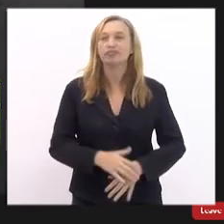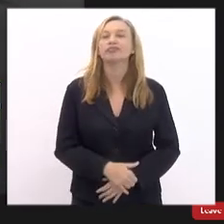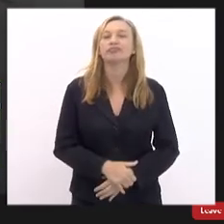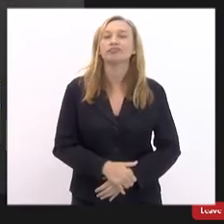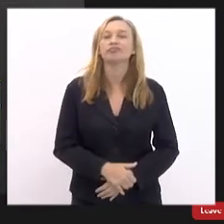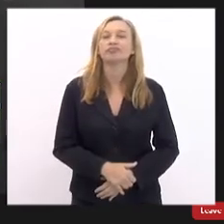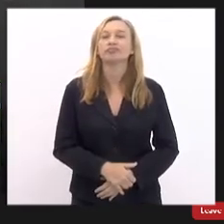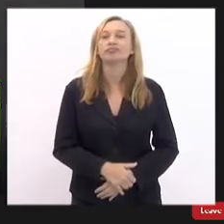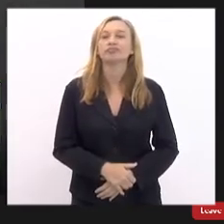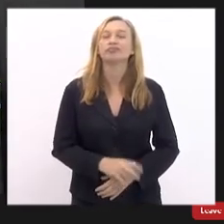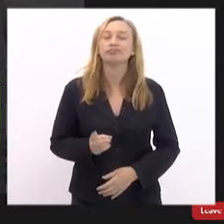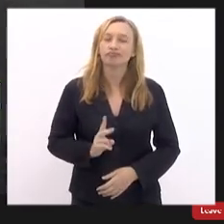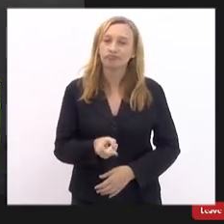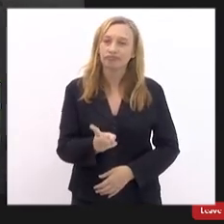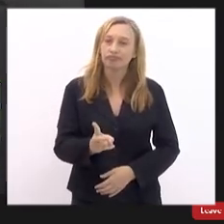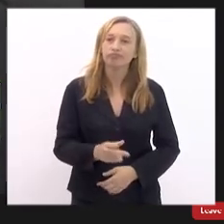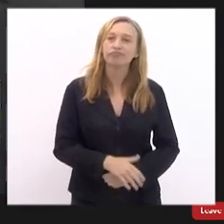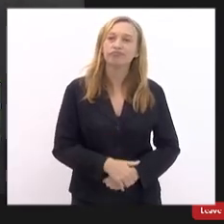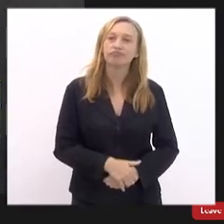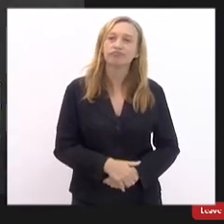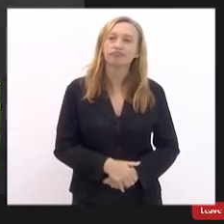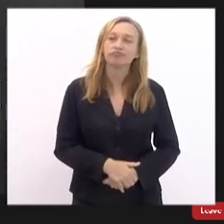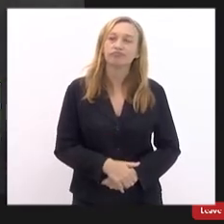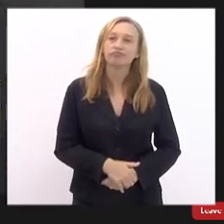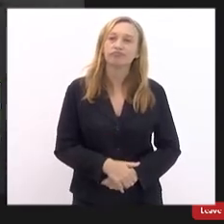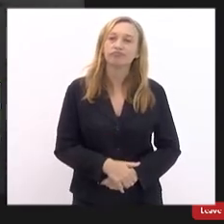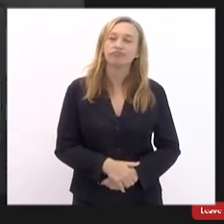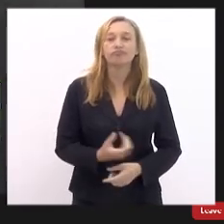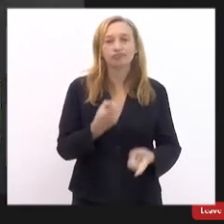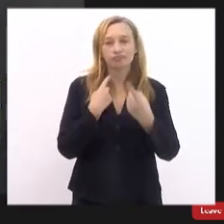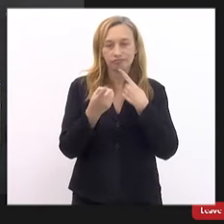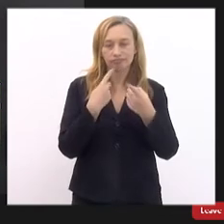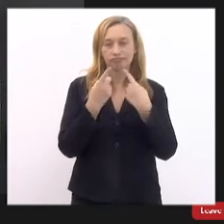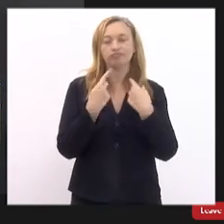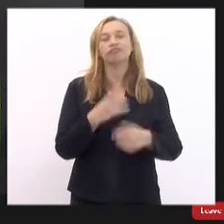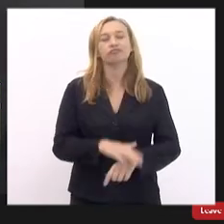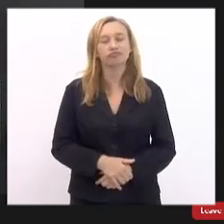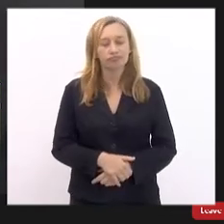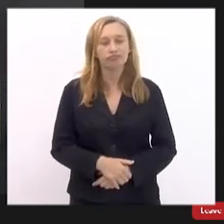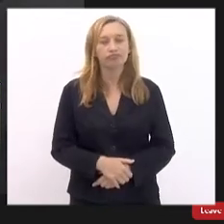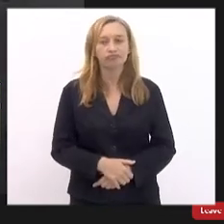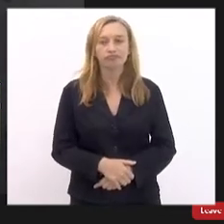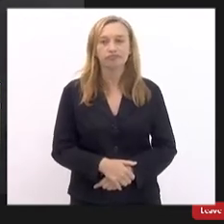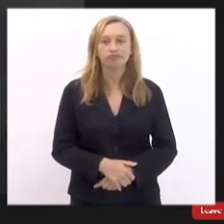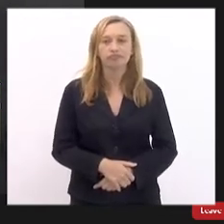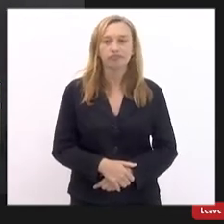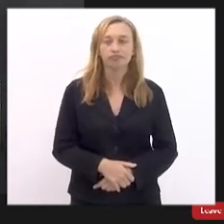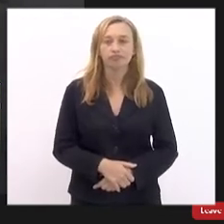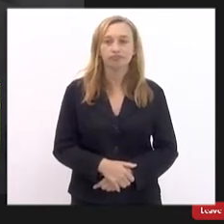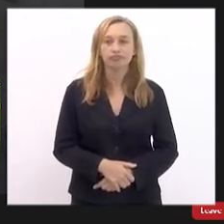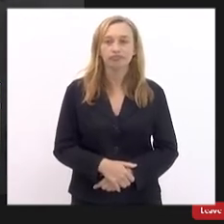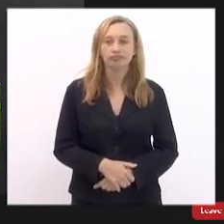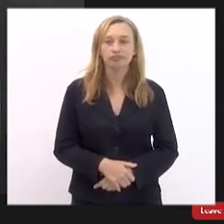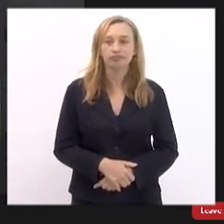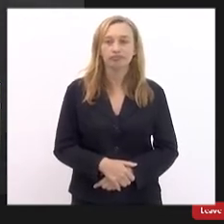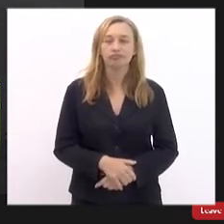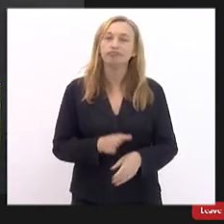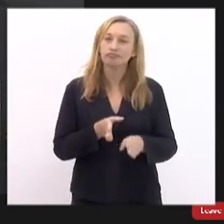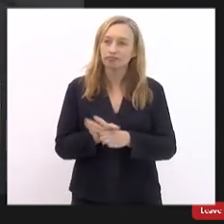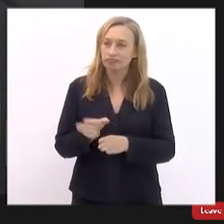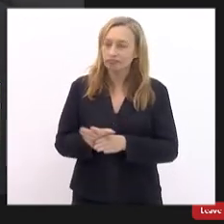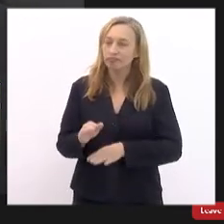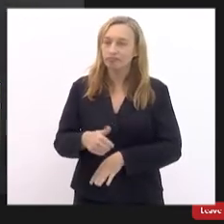está sempre aberta ao diálogo e tentar dar de uma forma,